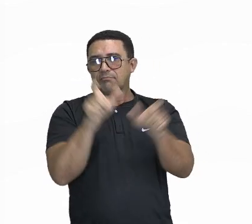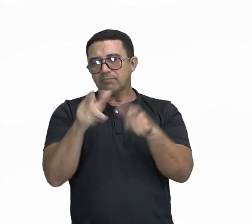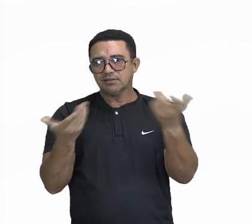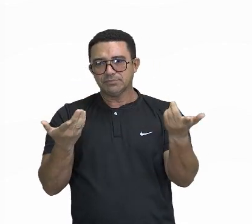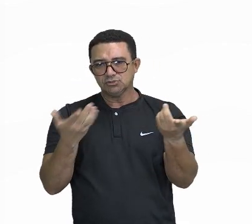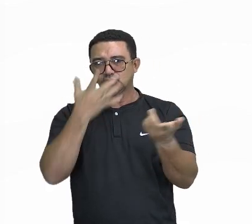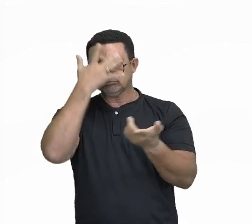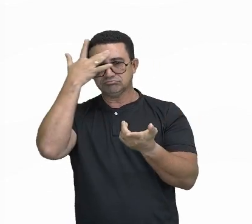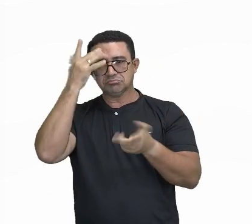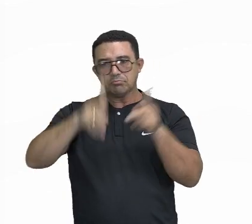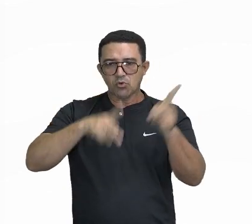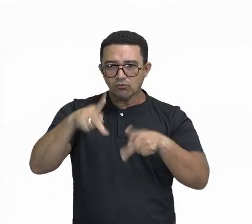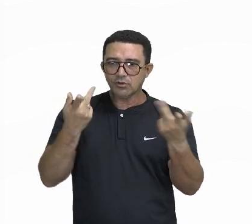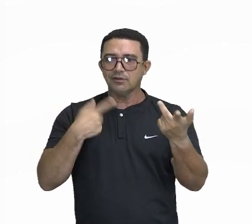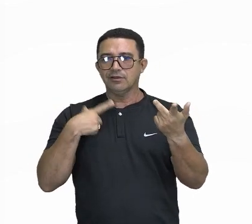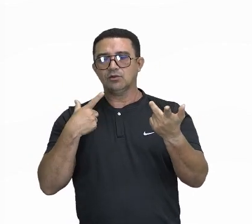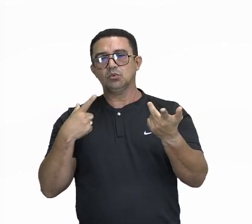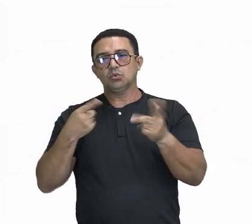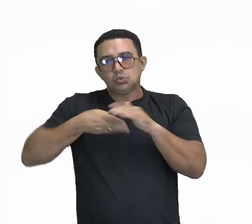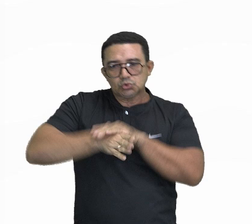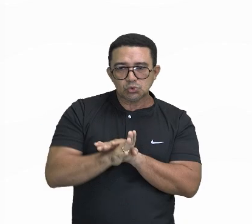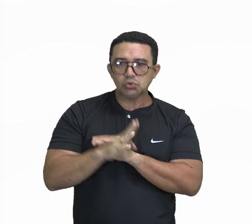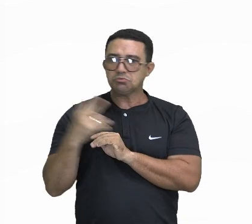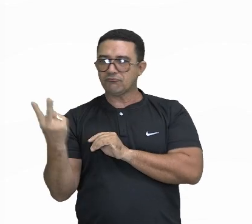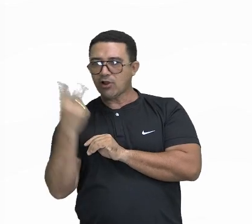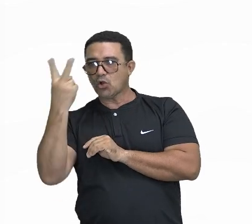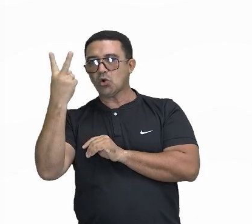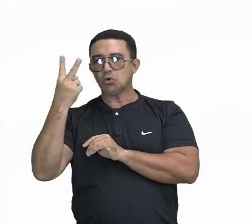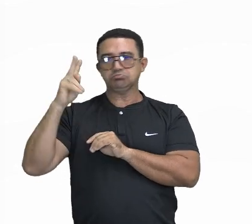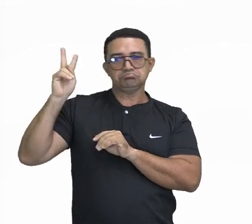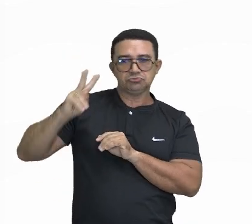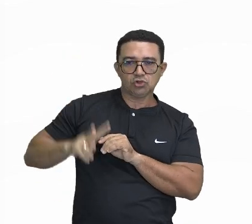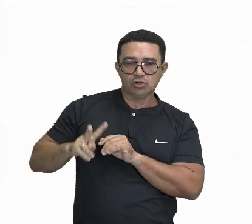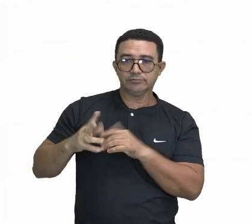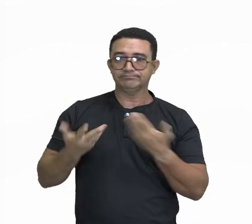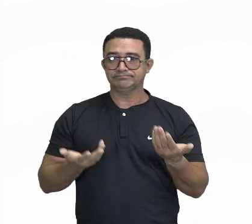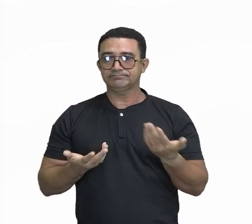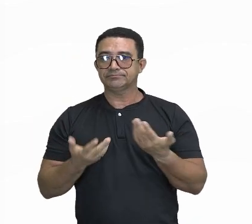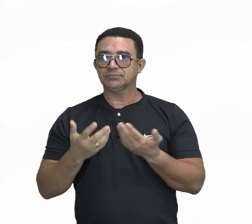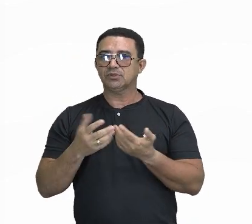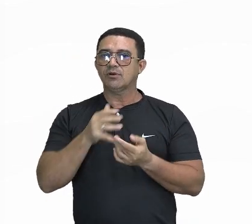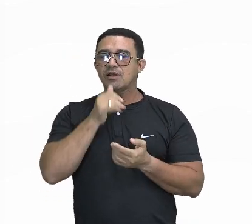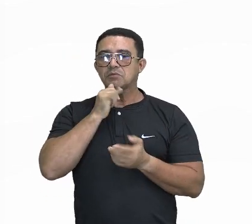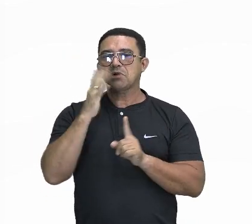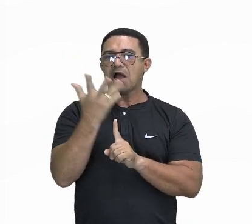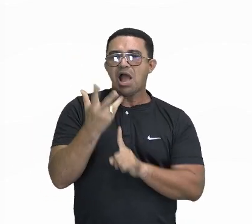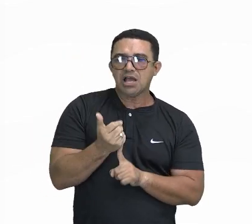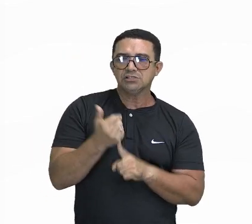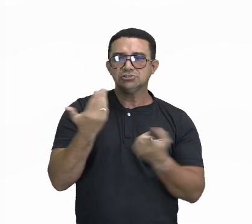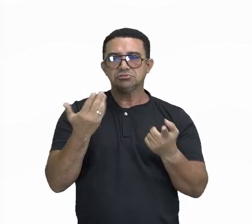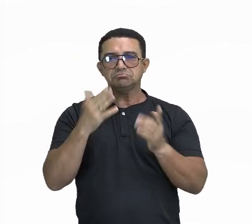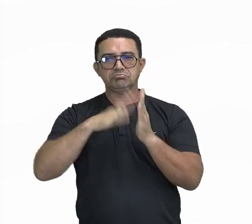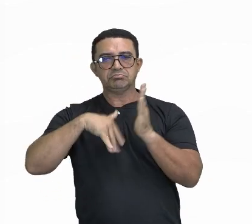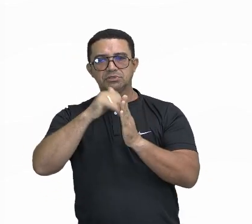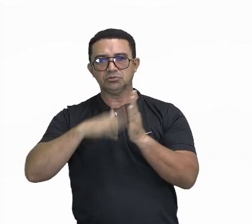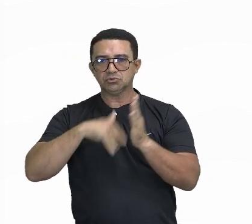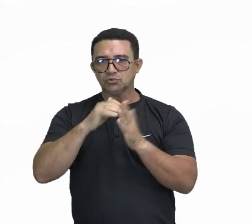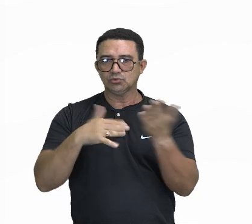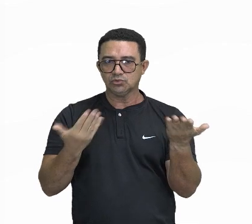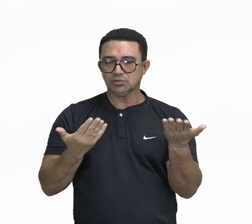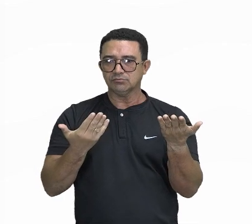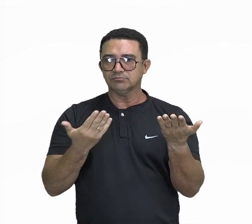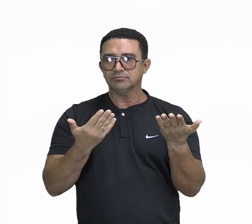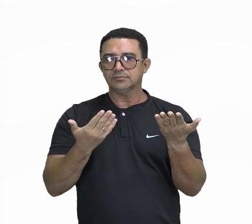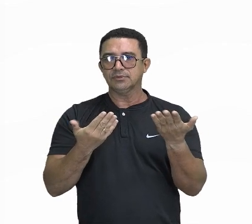costumes, valores e história. O que é arte para uma cultura e época pode não ser para